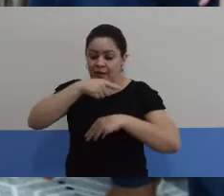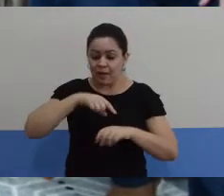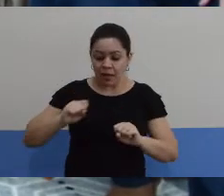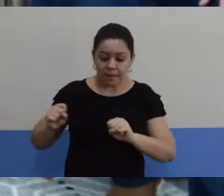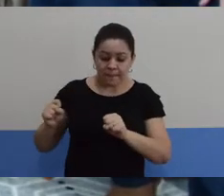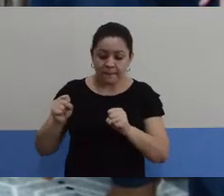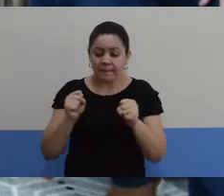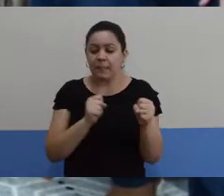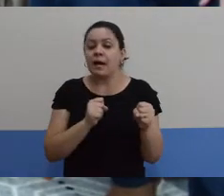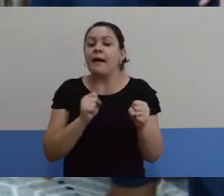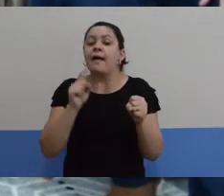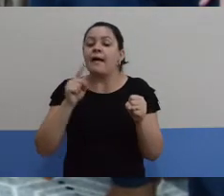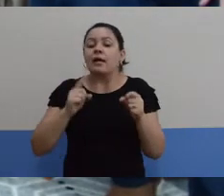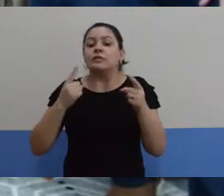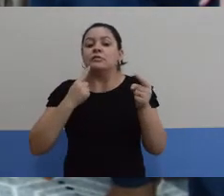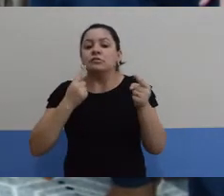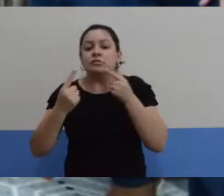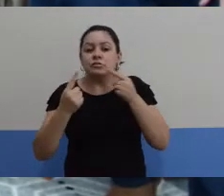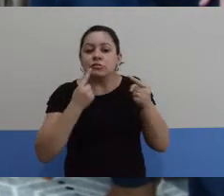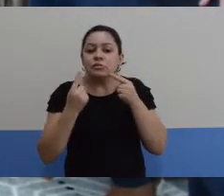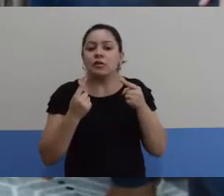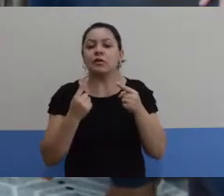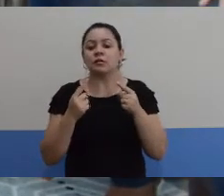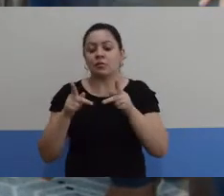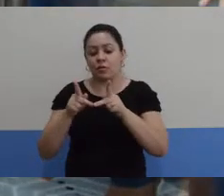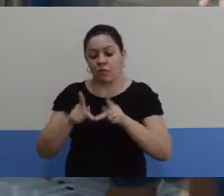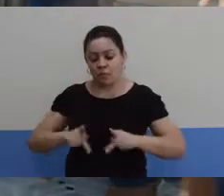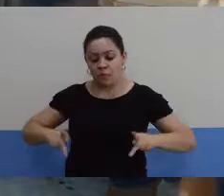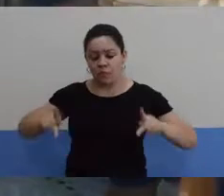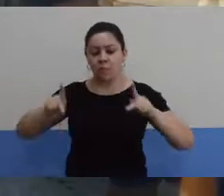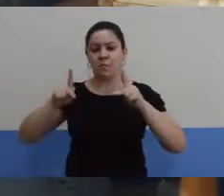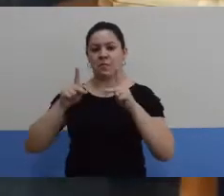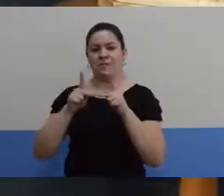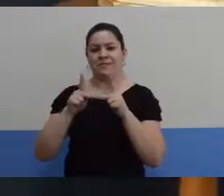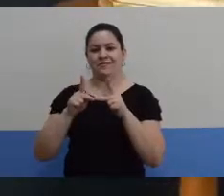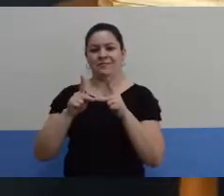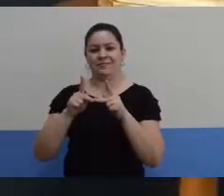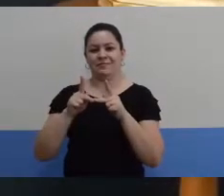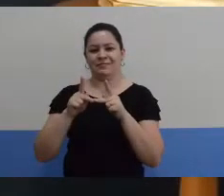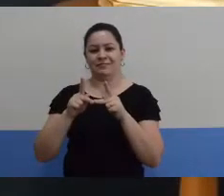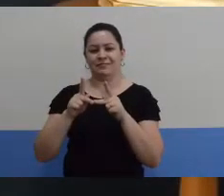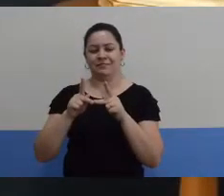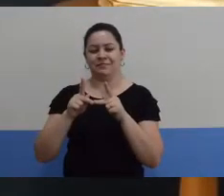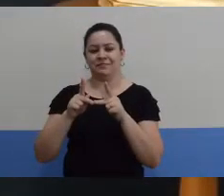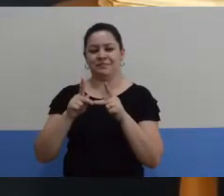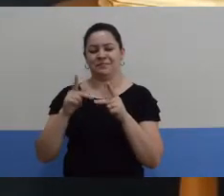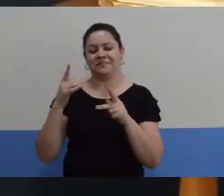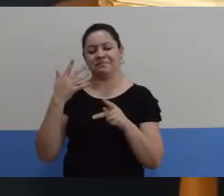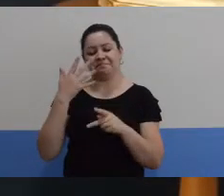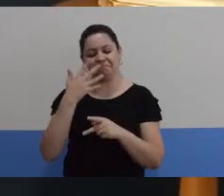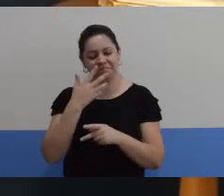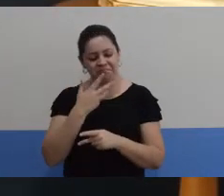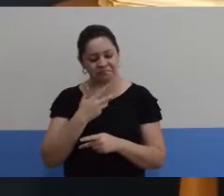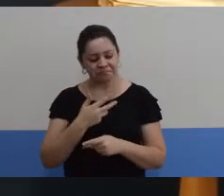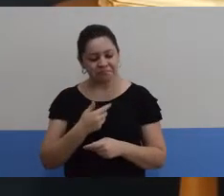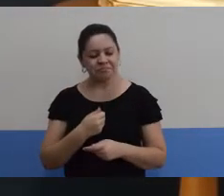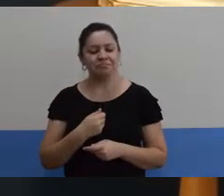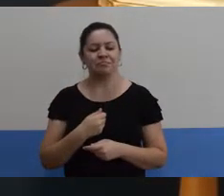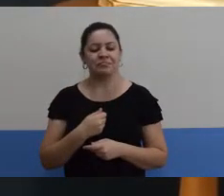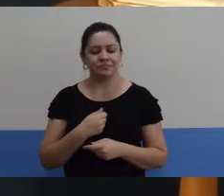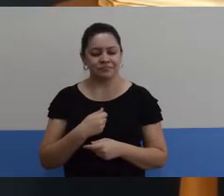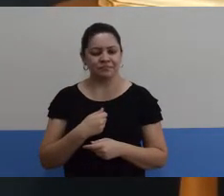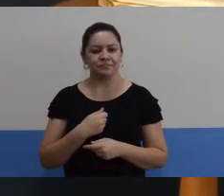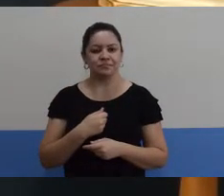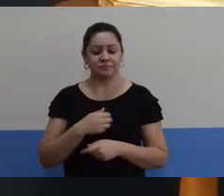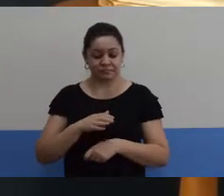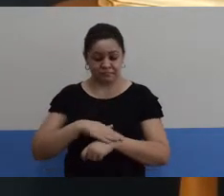a voz viva do povo de Deus. Que bonito, né? Então, o atual